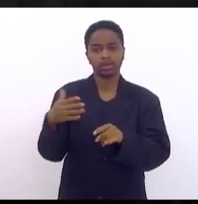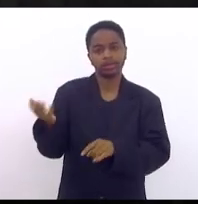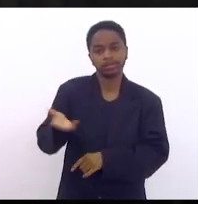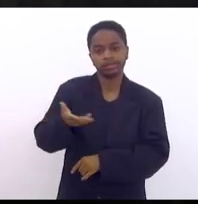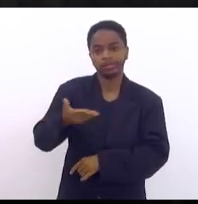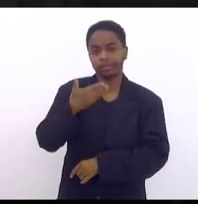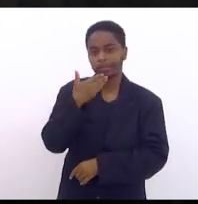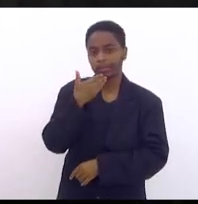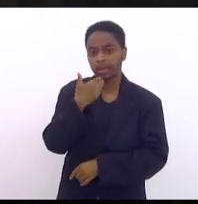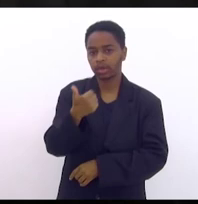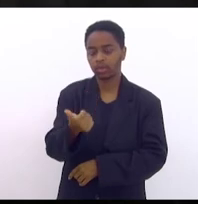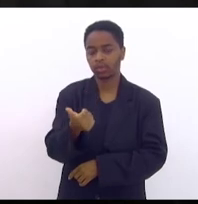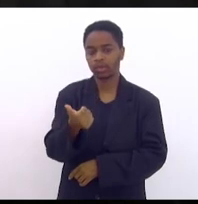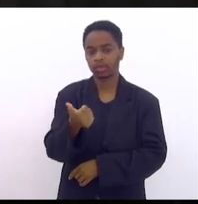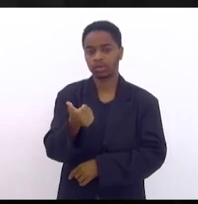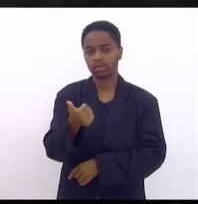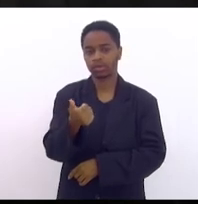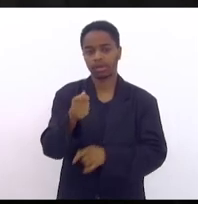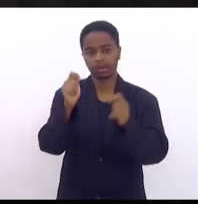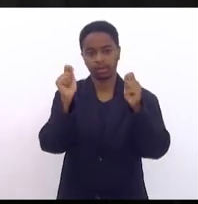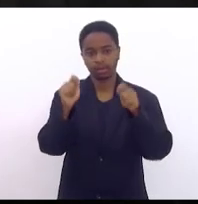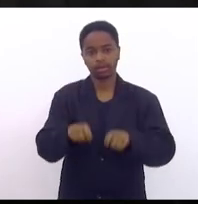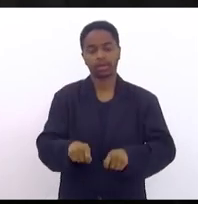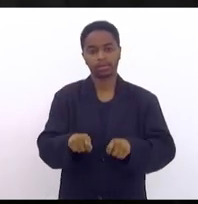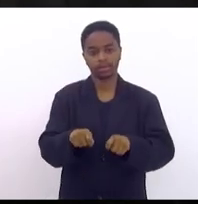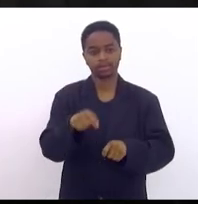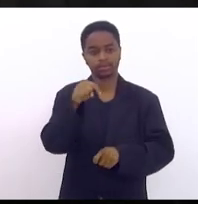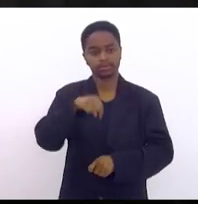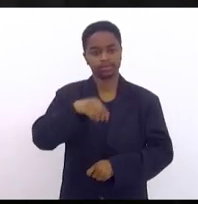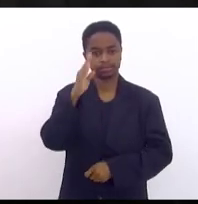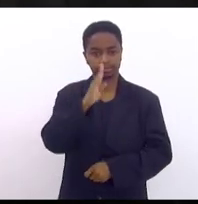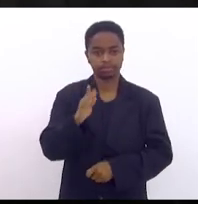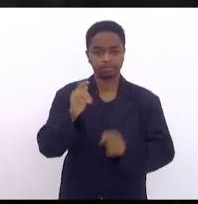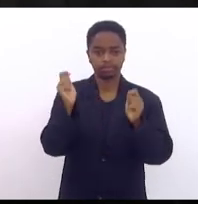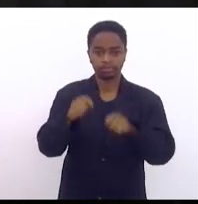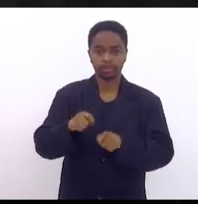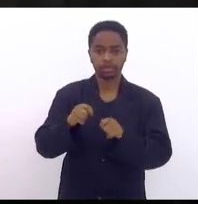mais a capacidade que o Brasil tem de crescer.